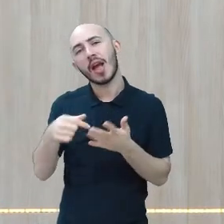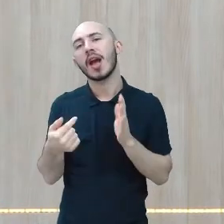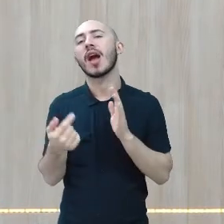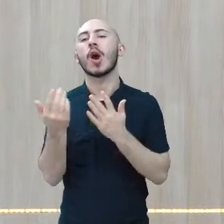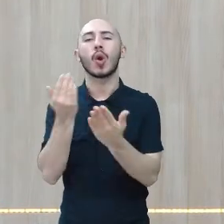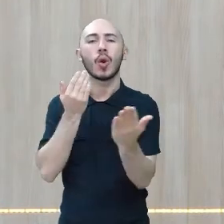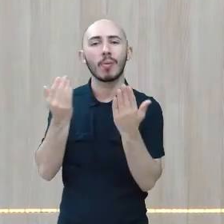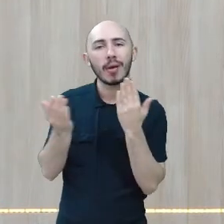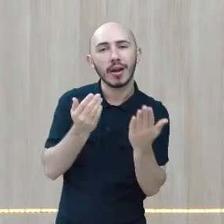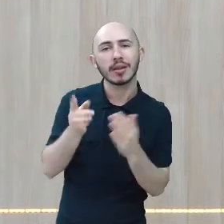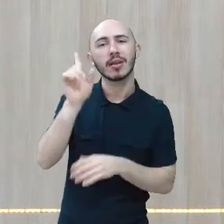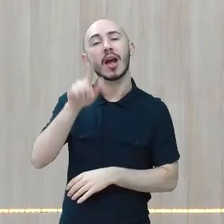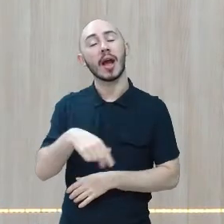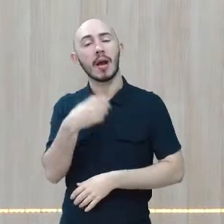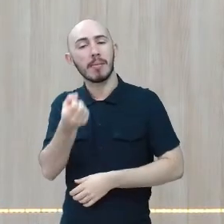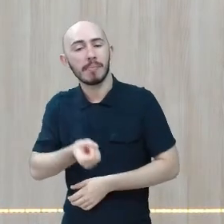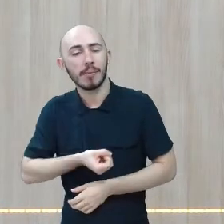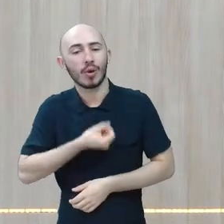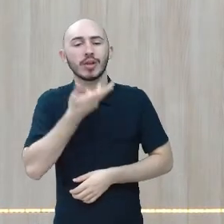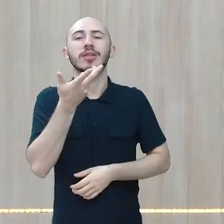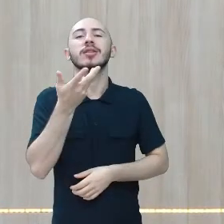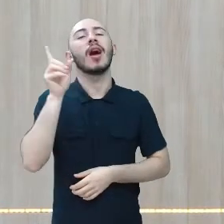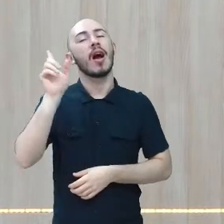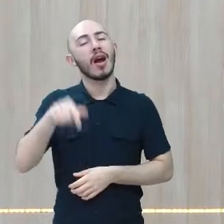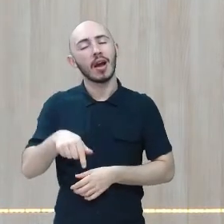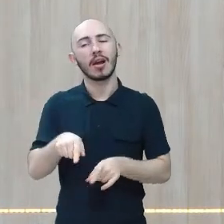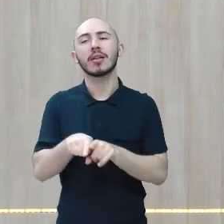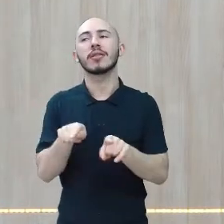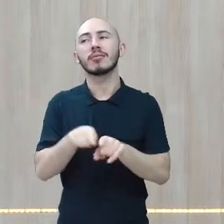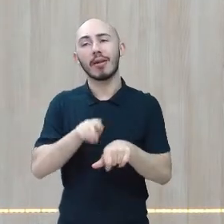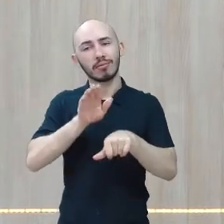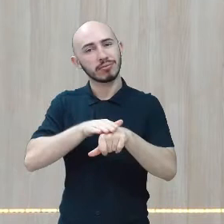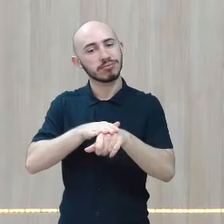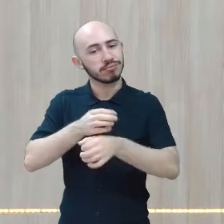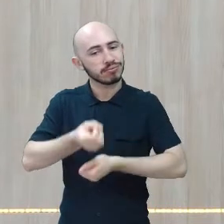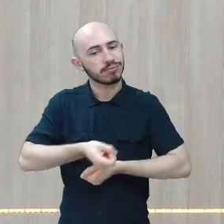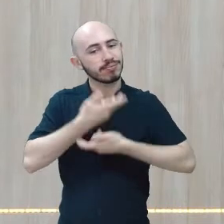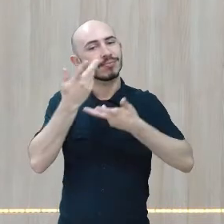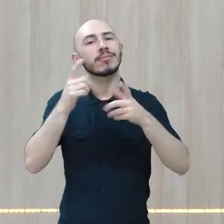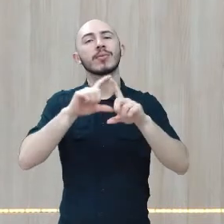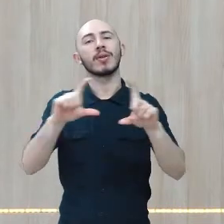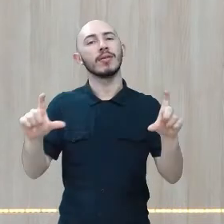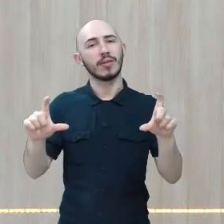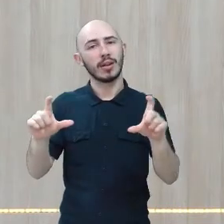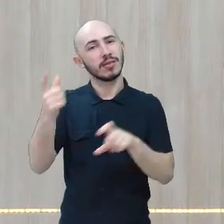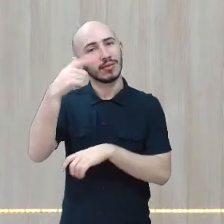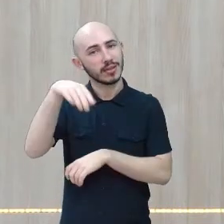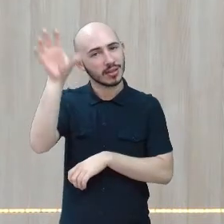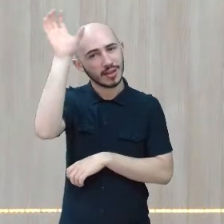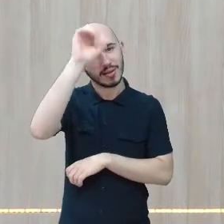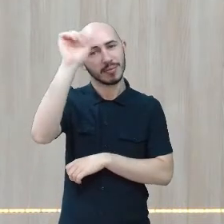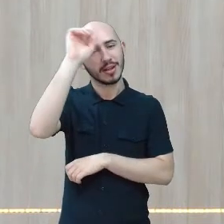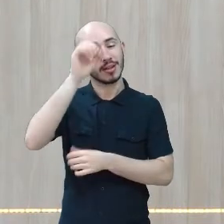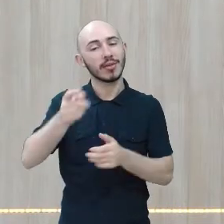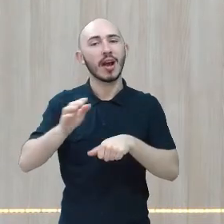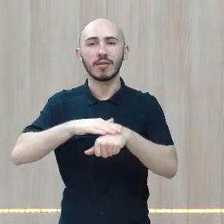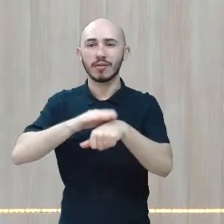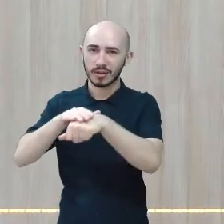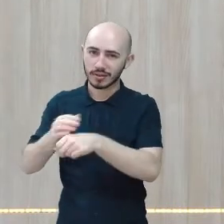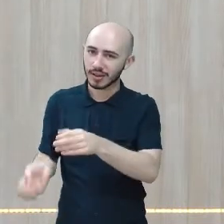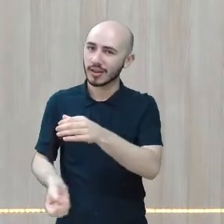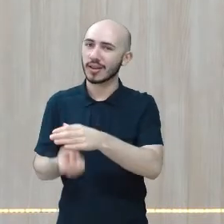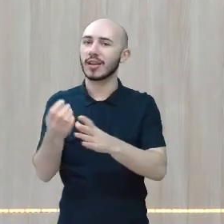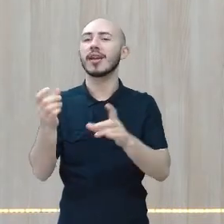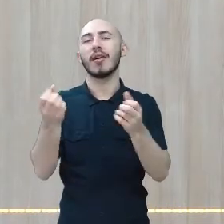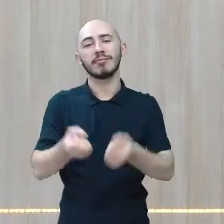isso é poesia, isso é fazer poesia com uma frase. Vocês estão aprendendo a fazer poesia,